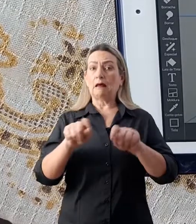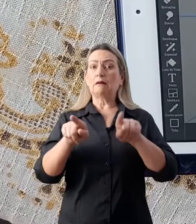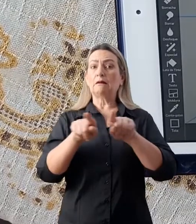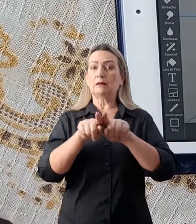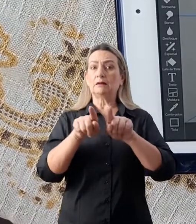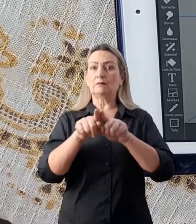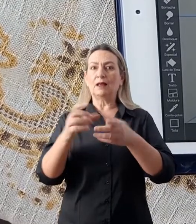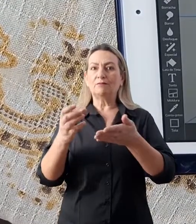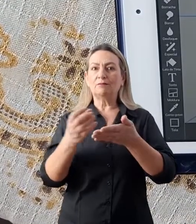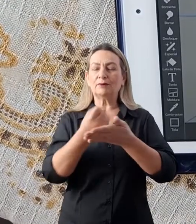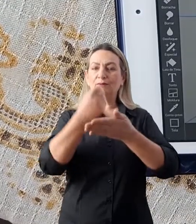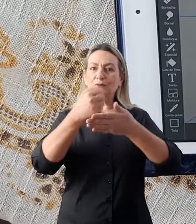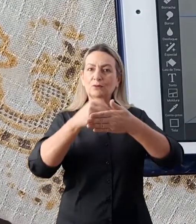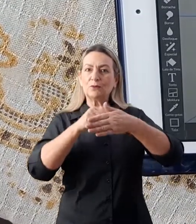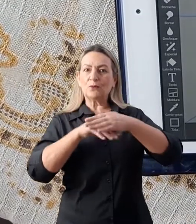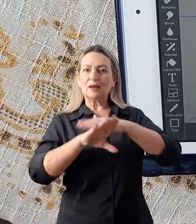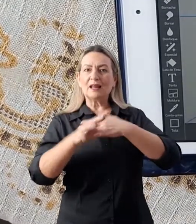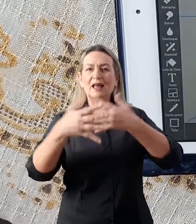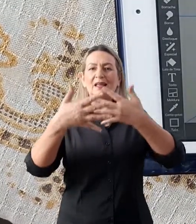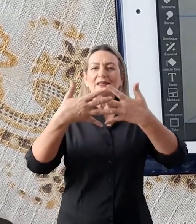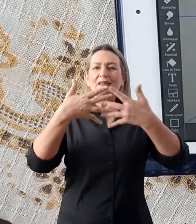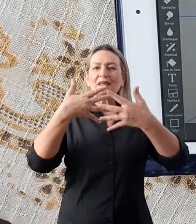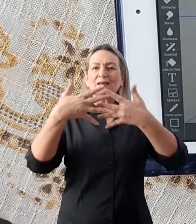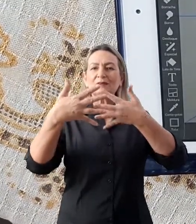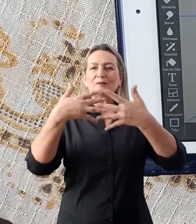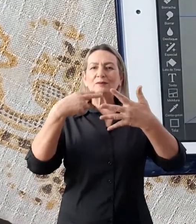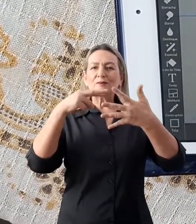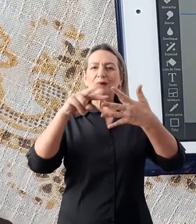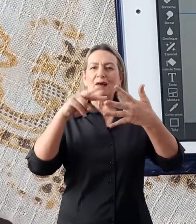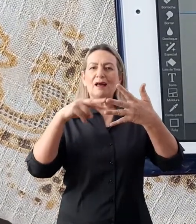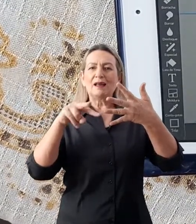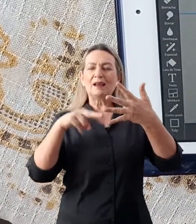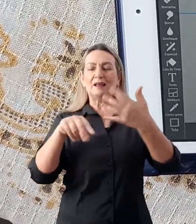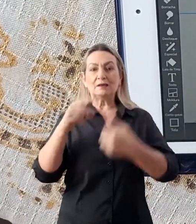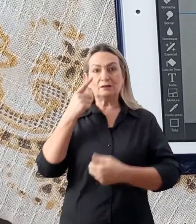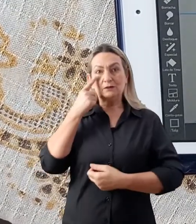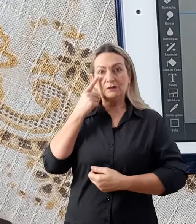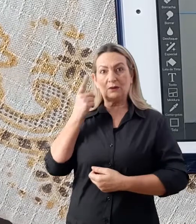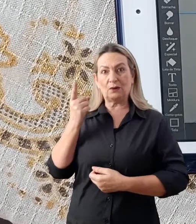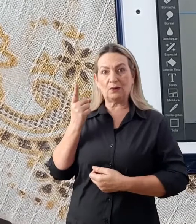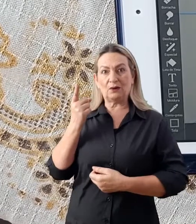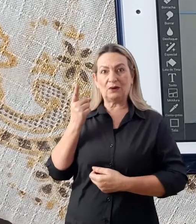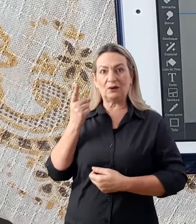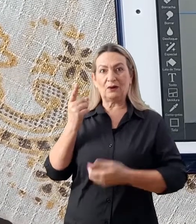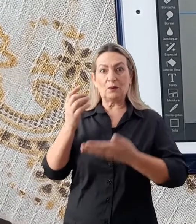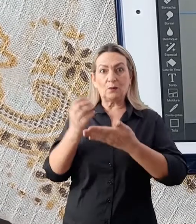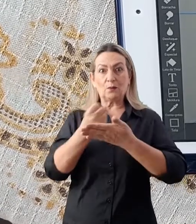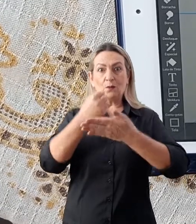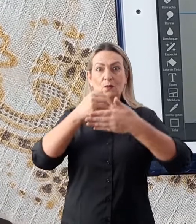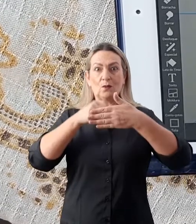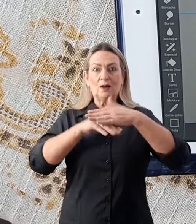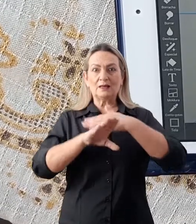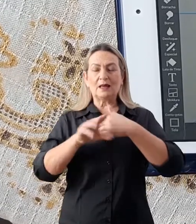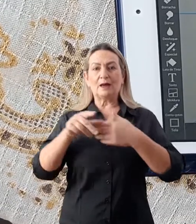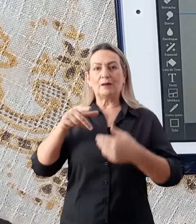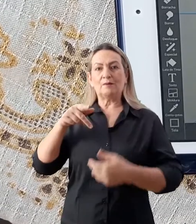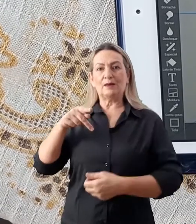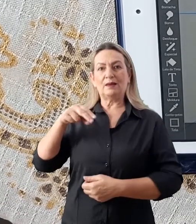com transparência. Então, por exemplo, aqui está com transparência. Você vem aqui, guardar PNG